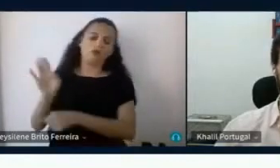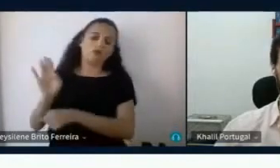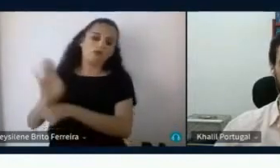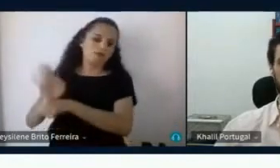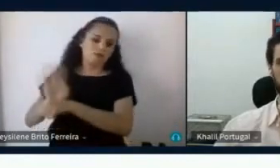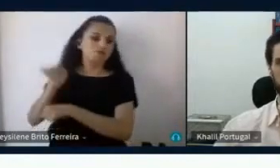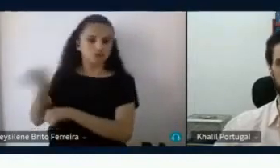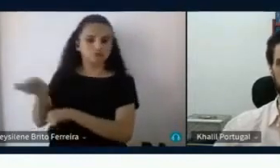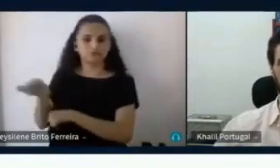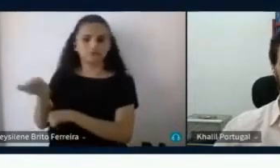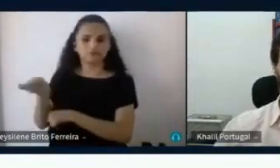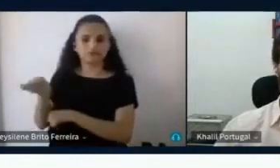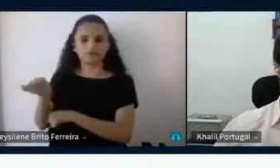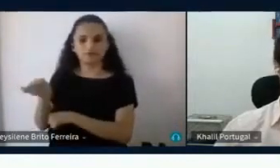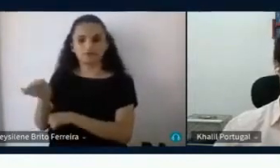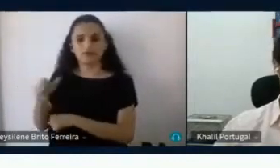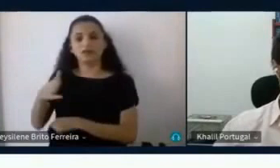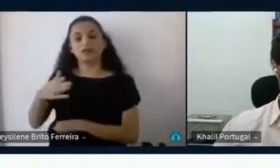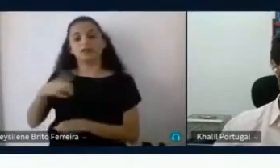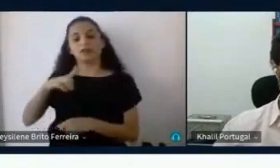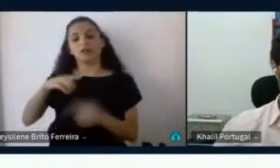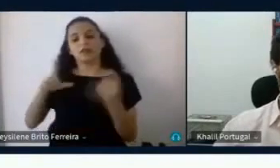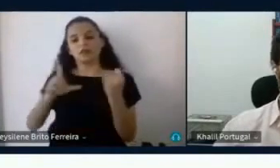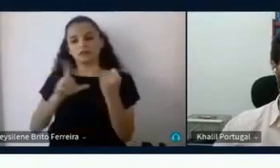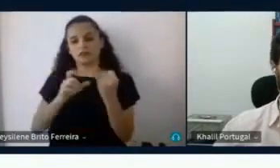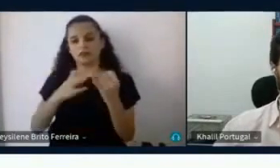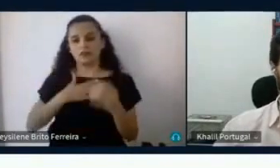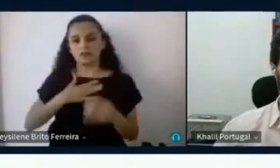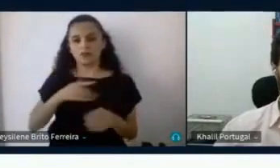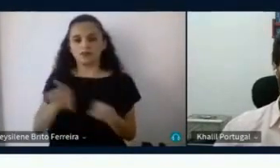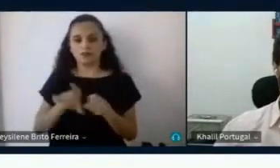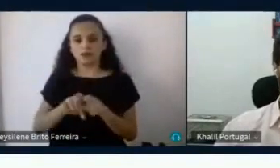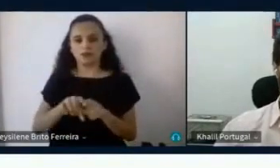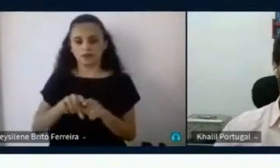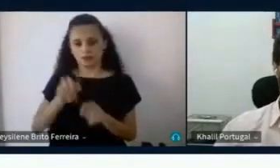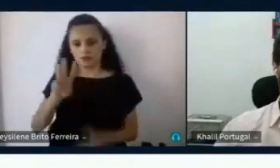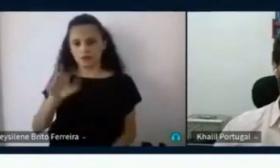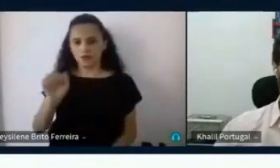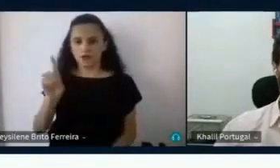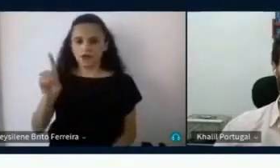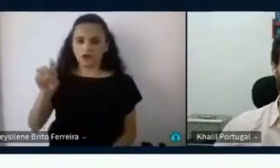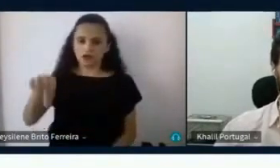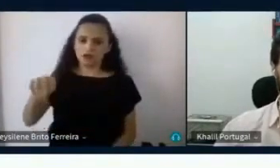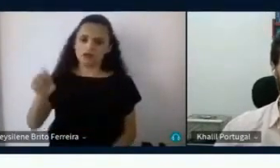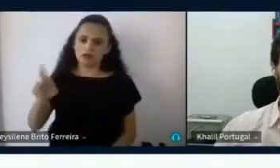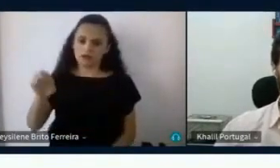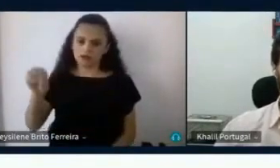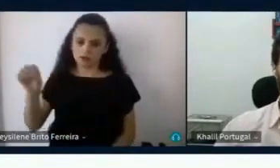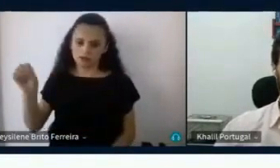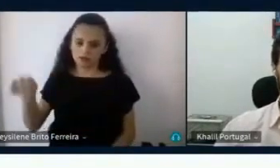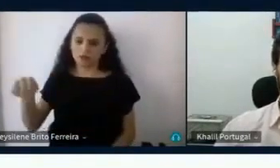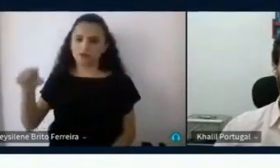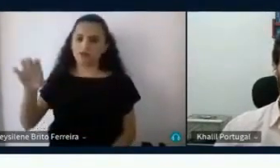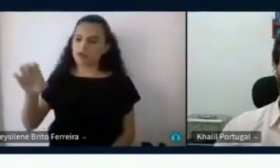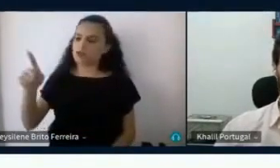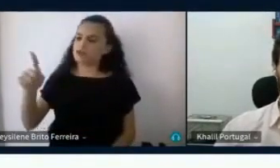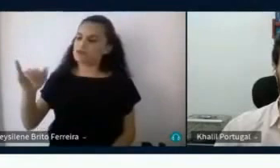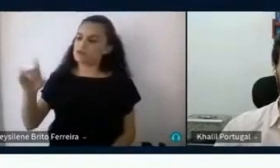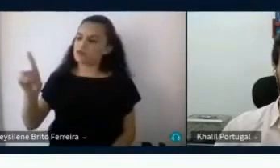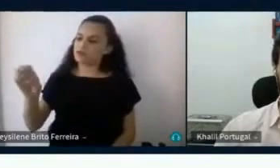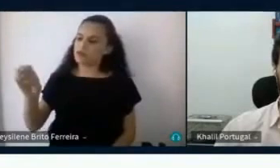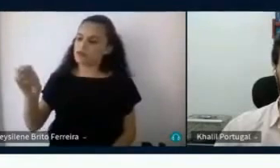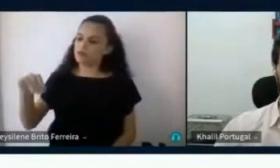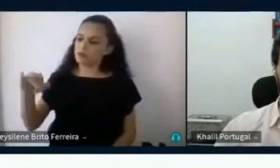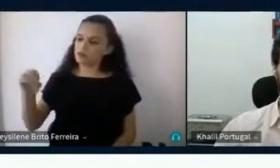o meu Instagram, que é o Anderson Epidemiologista. E é uma forma que eu tenho tentado ajudar as pessoas que me